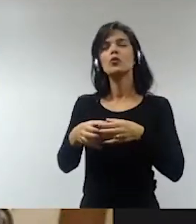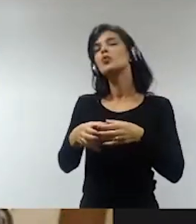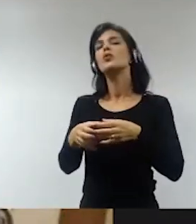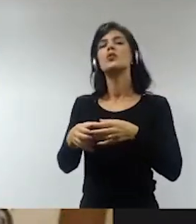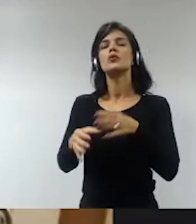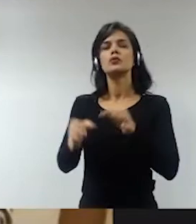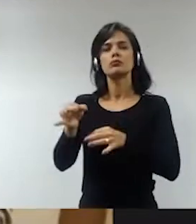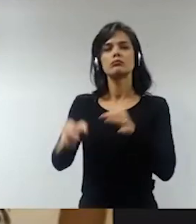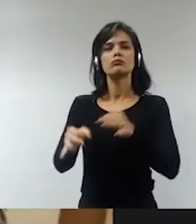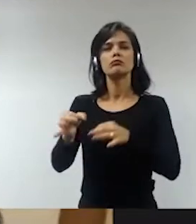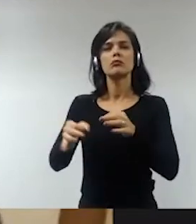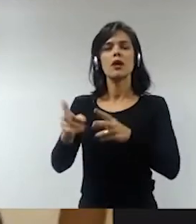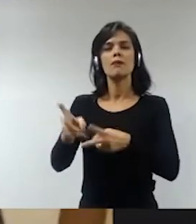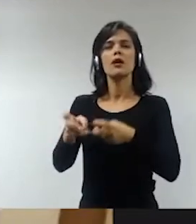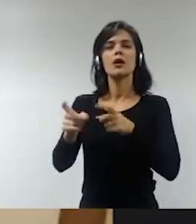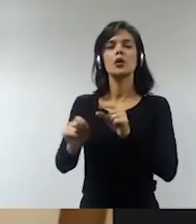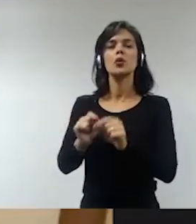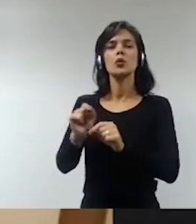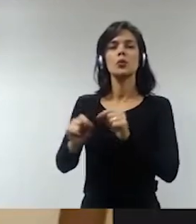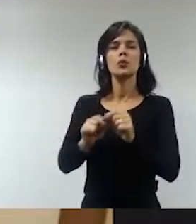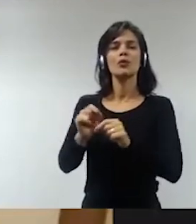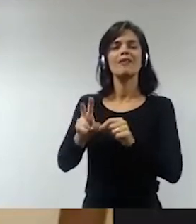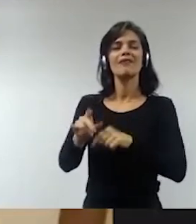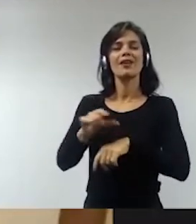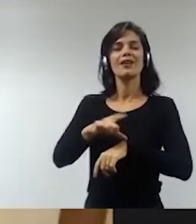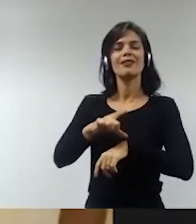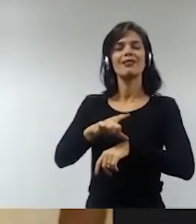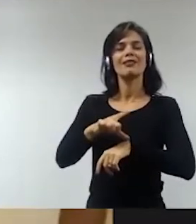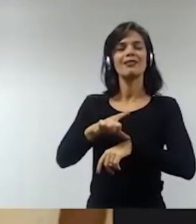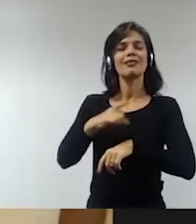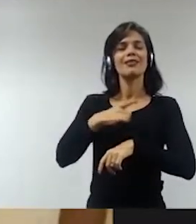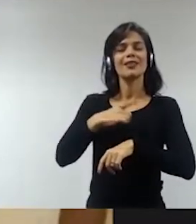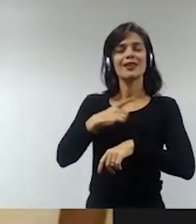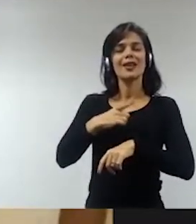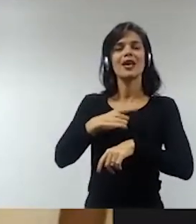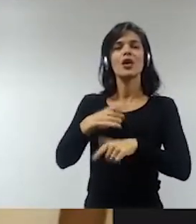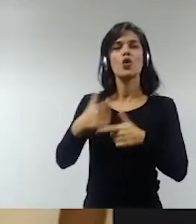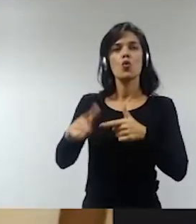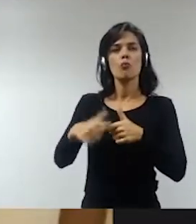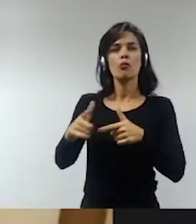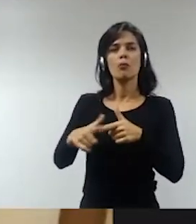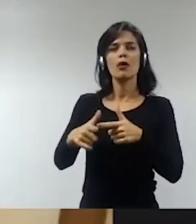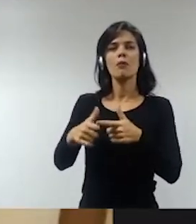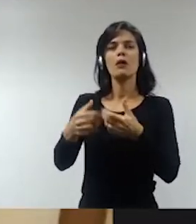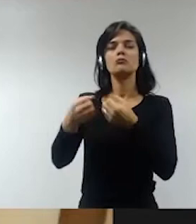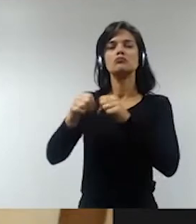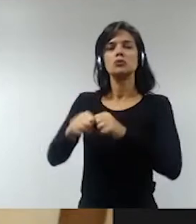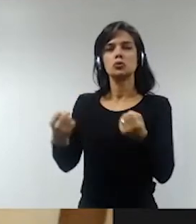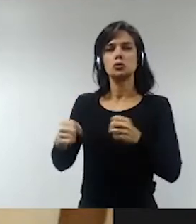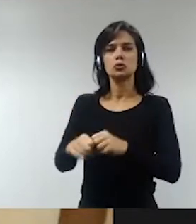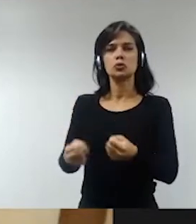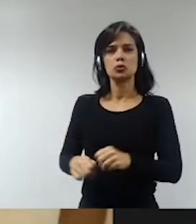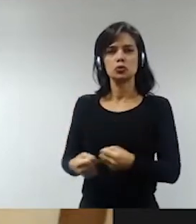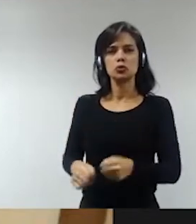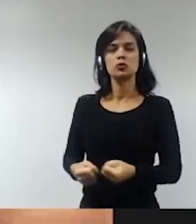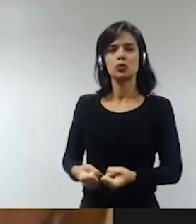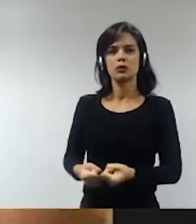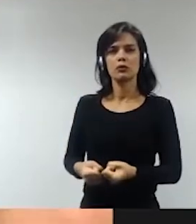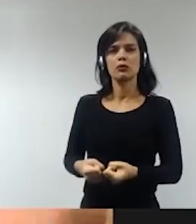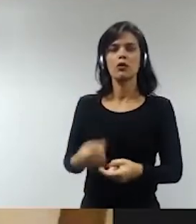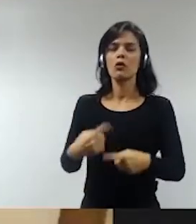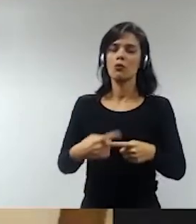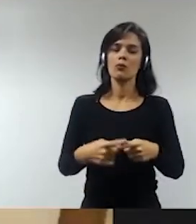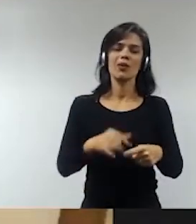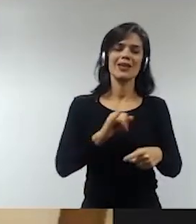tem percebido que não vai haver um colapso no Poder Judiciário, assim como houve o risco do colapso na saúde,